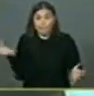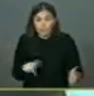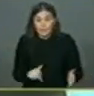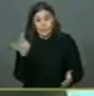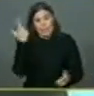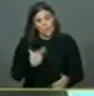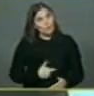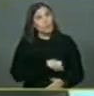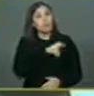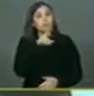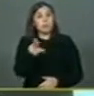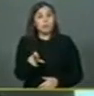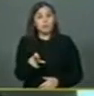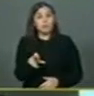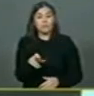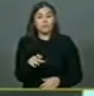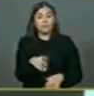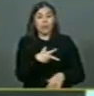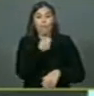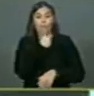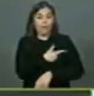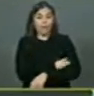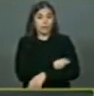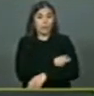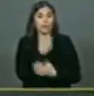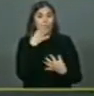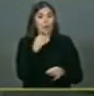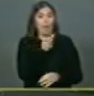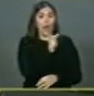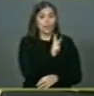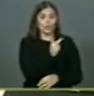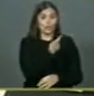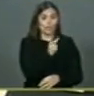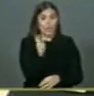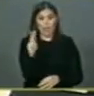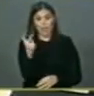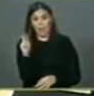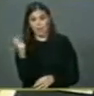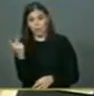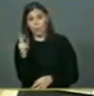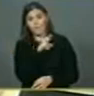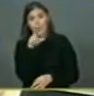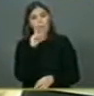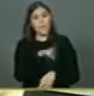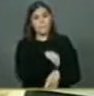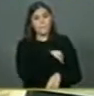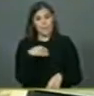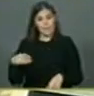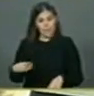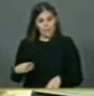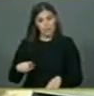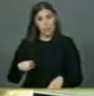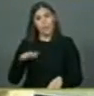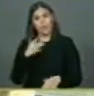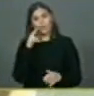eu fui fazer análise de rotina, me fazia dois em dois anos. Fui à minha médica de saúde, levei-lhe aquilo. E ela nos